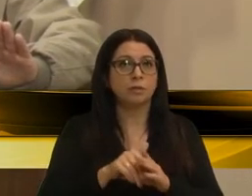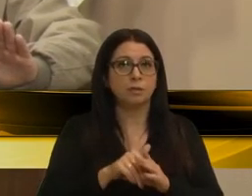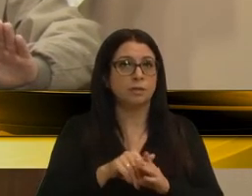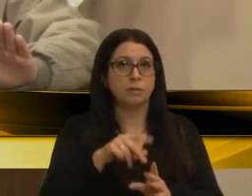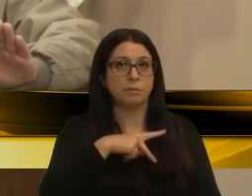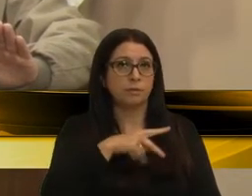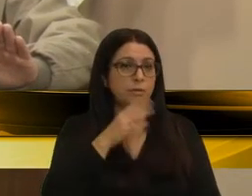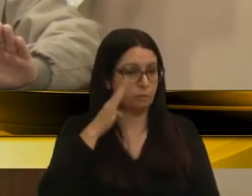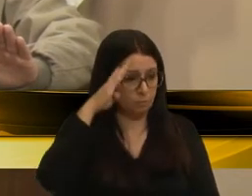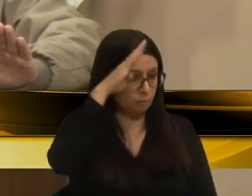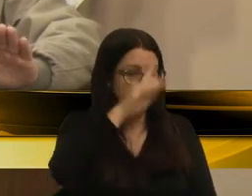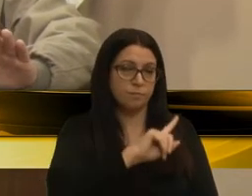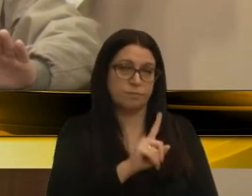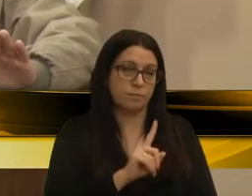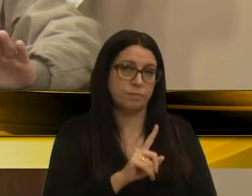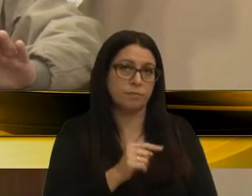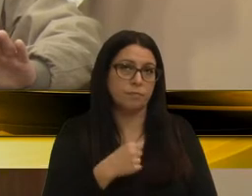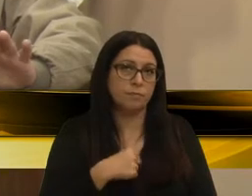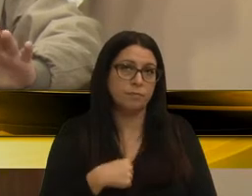Bolsonaro.